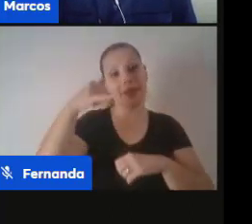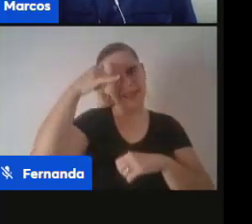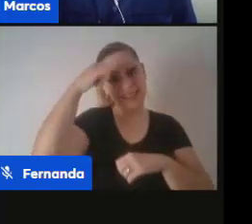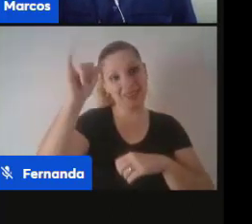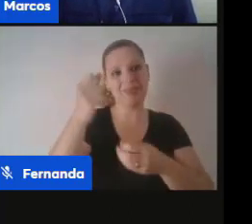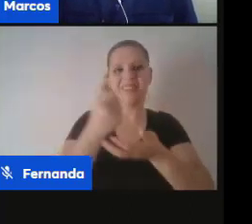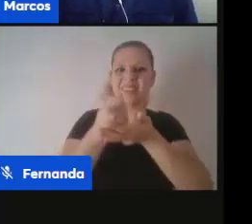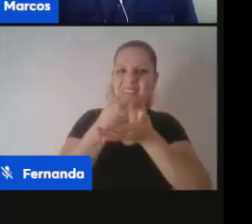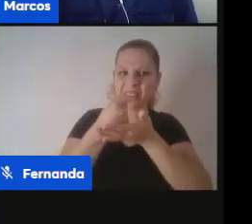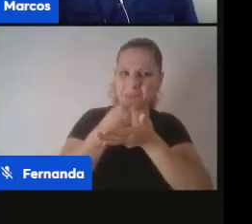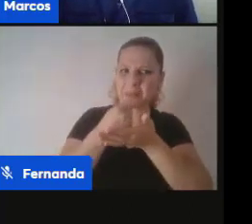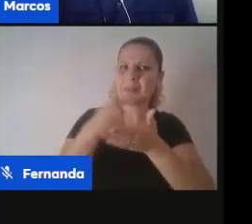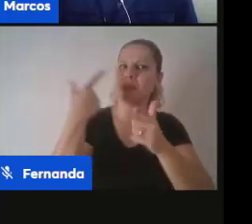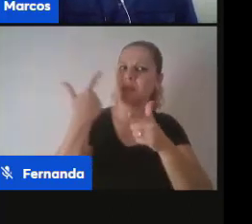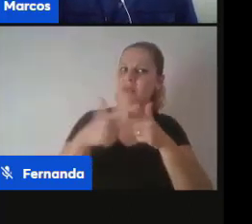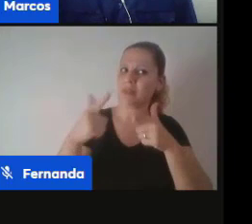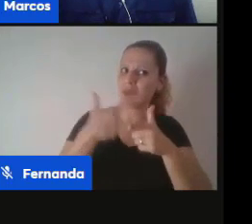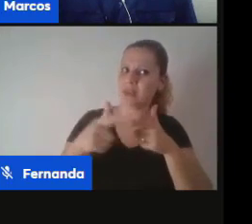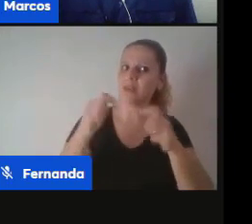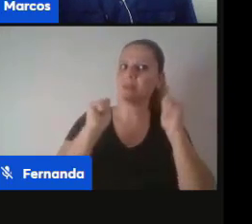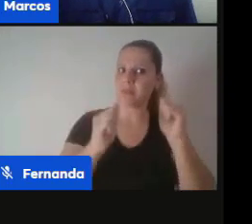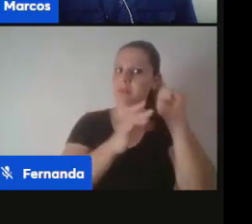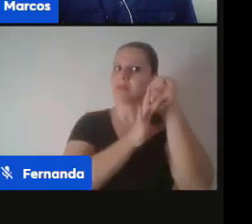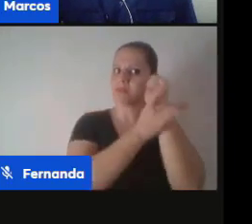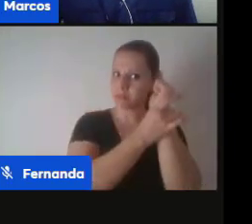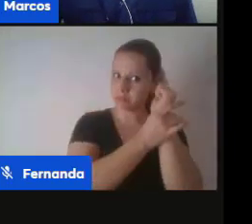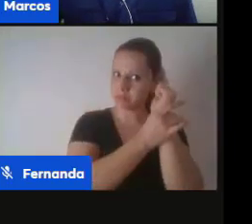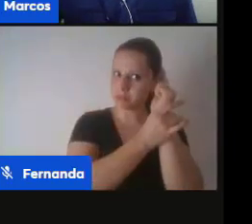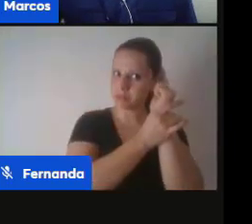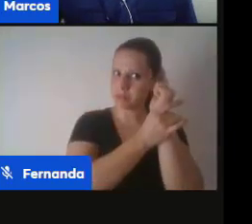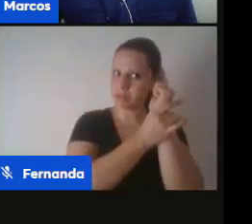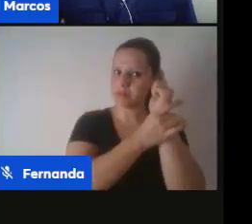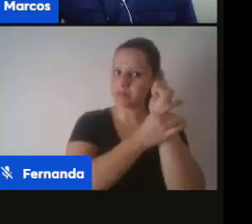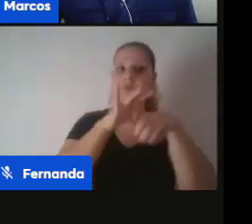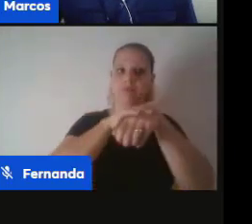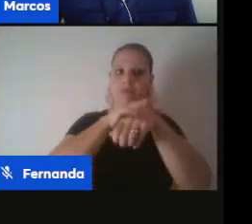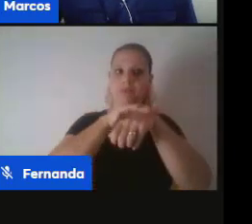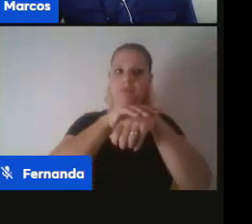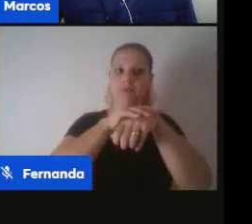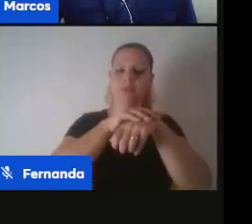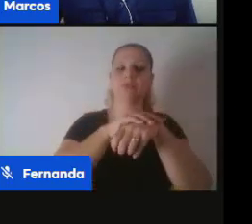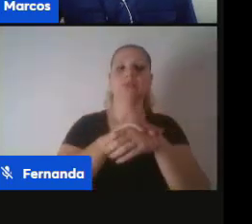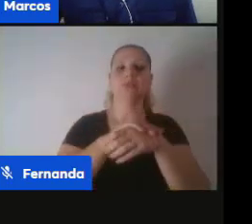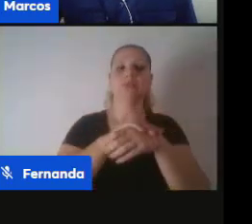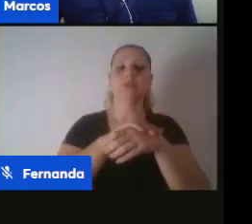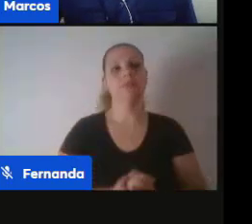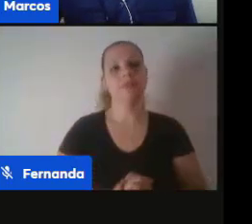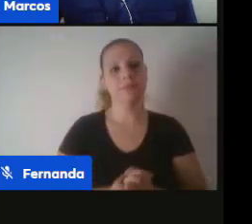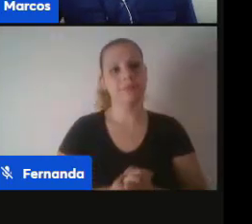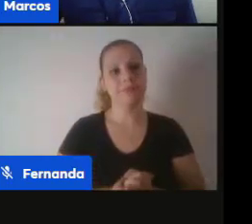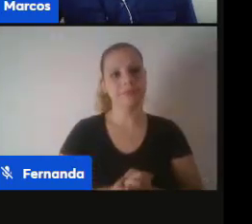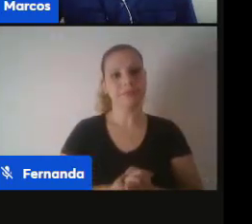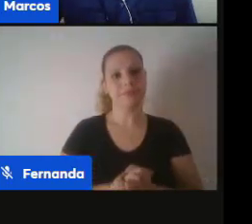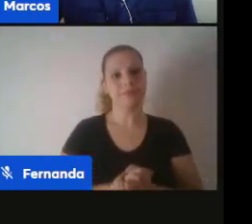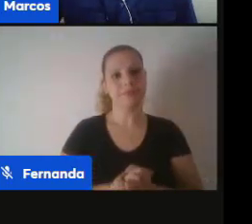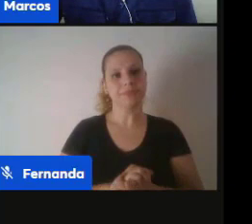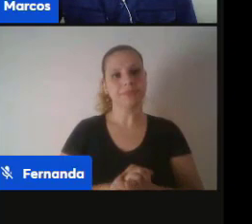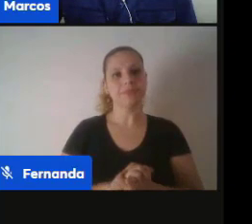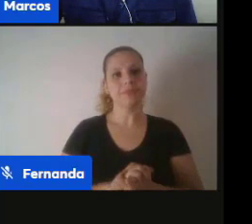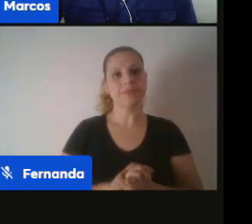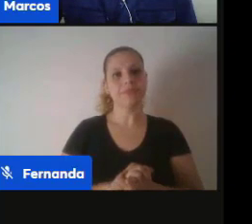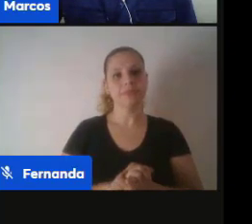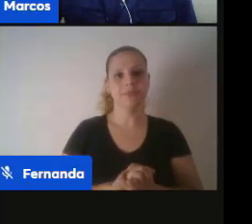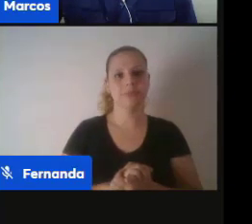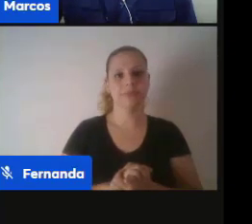que eventualmente pode agravar essa questão dessas doenças, um tratamento inadequado para alguma dessas doenças que